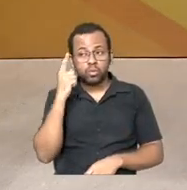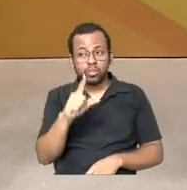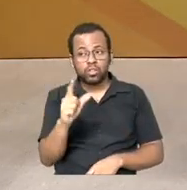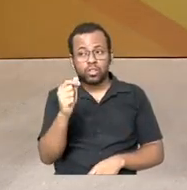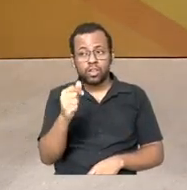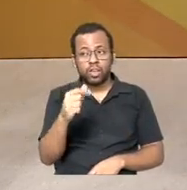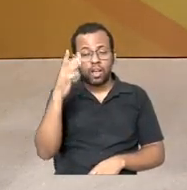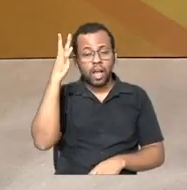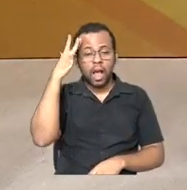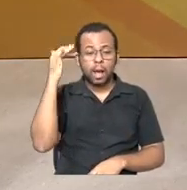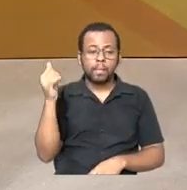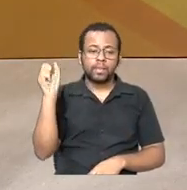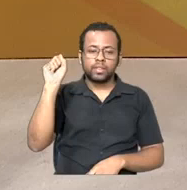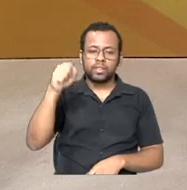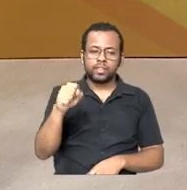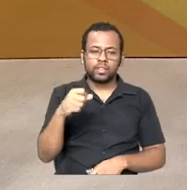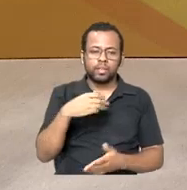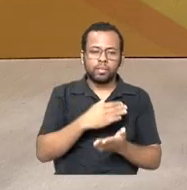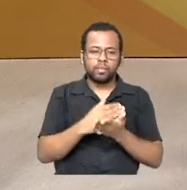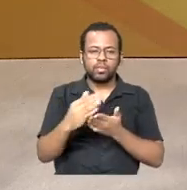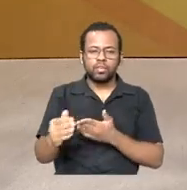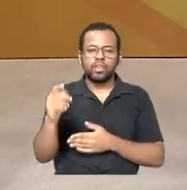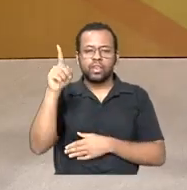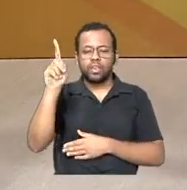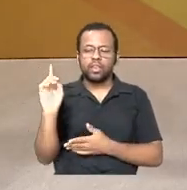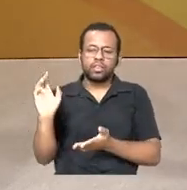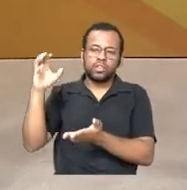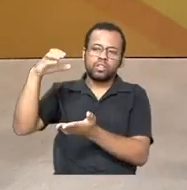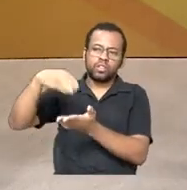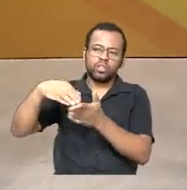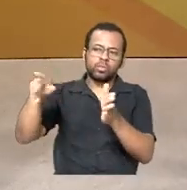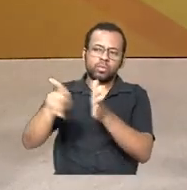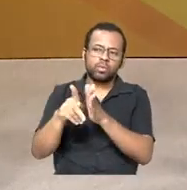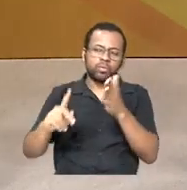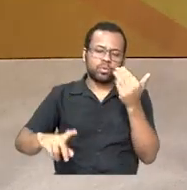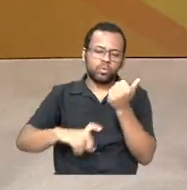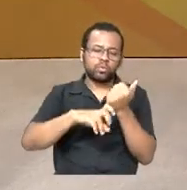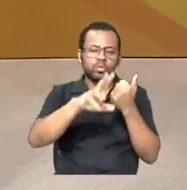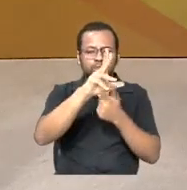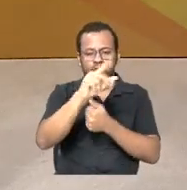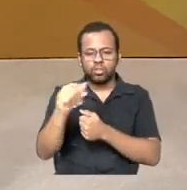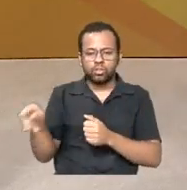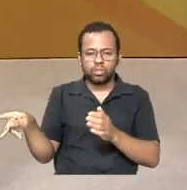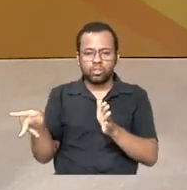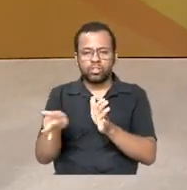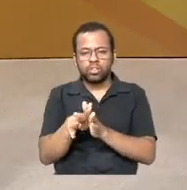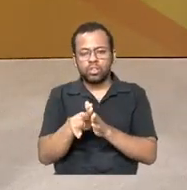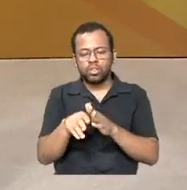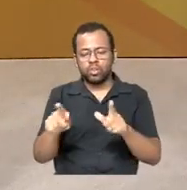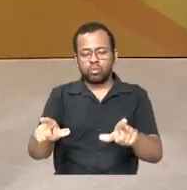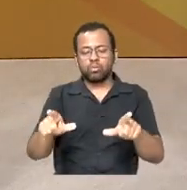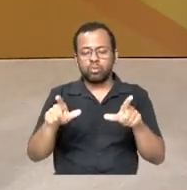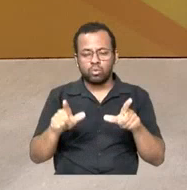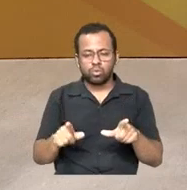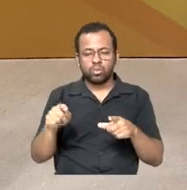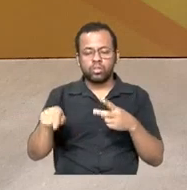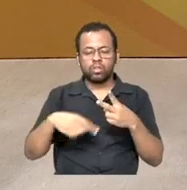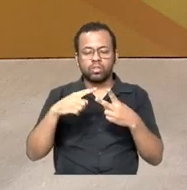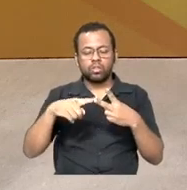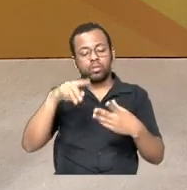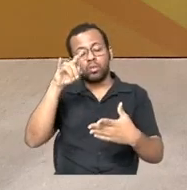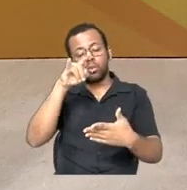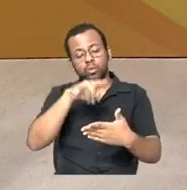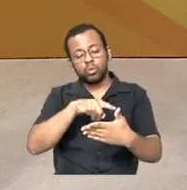dindin amanhã tá a partir de amanhã lá na sede do cajuca aparece lá com o seu título contemplado com a Sua